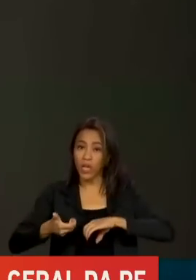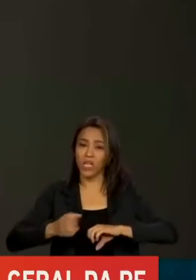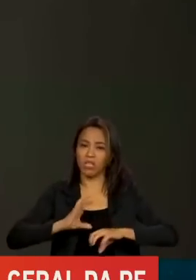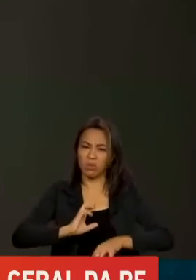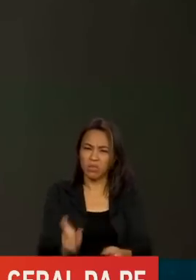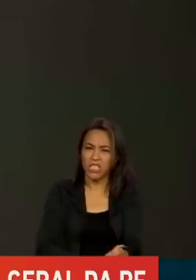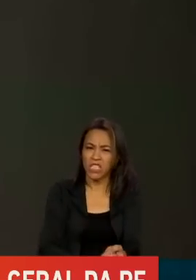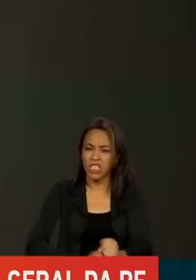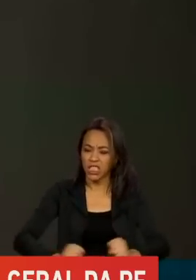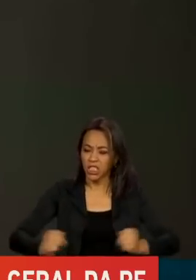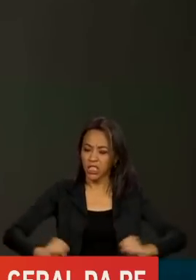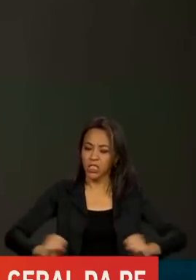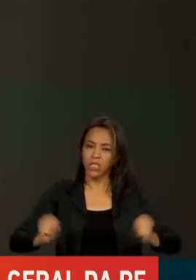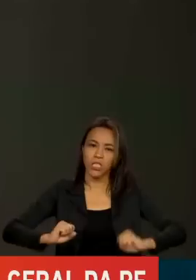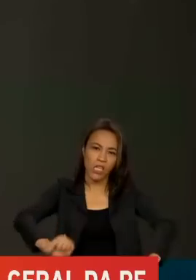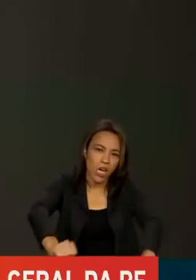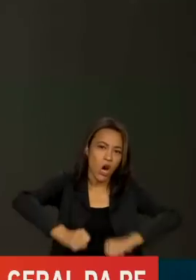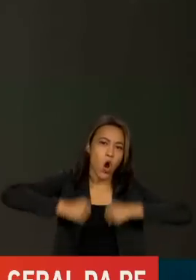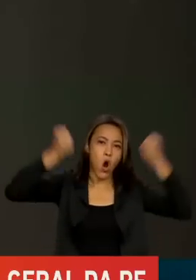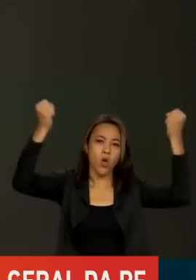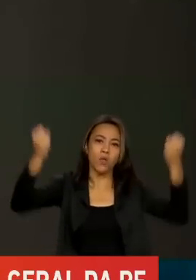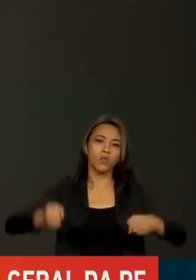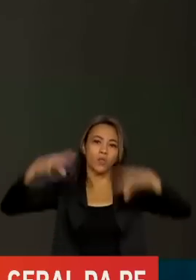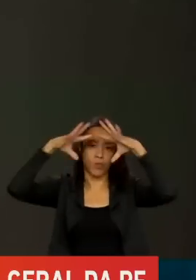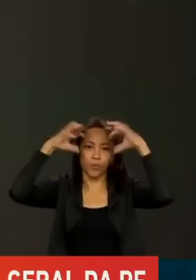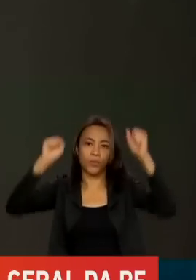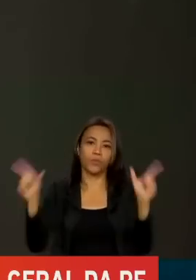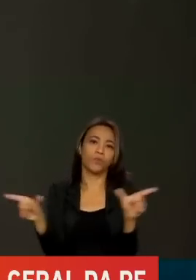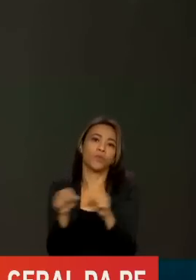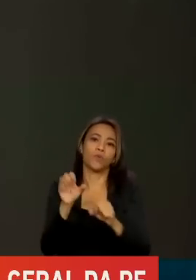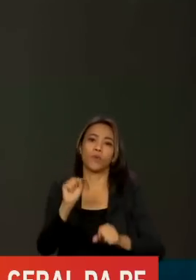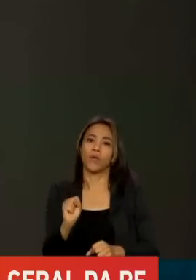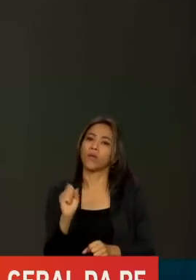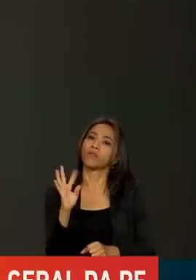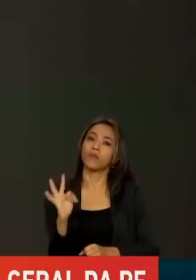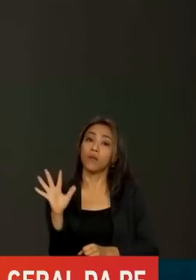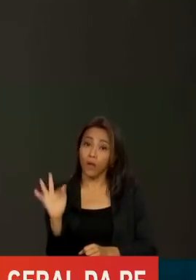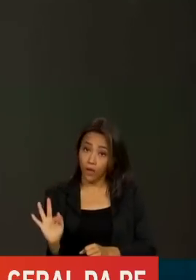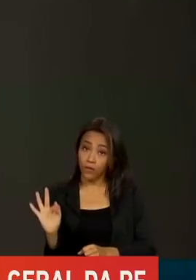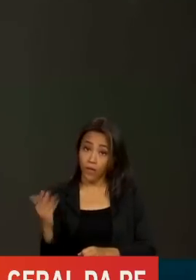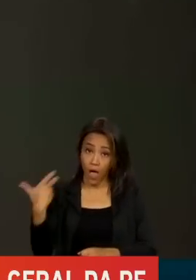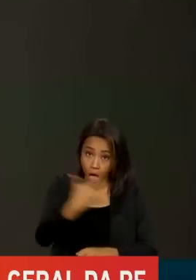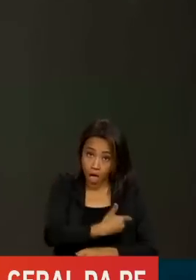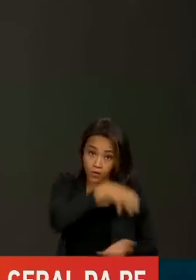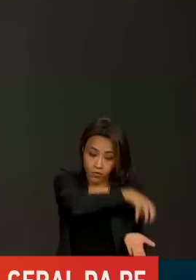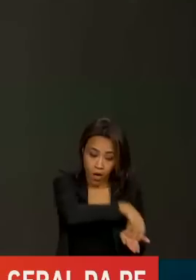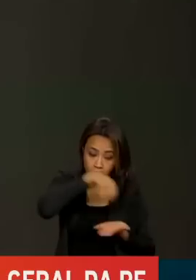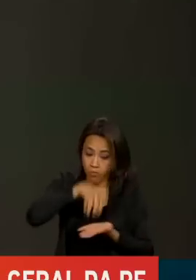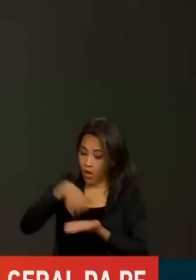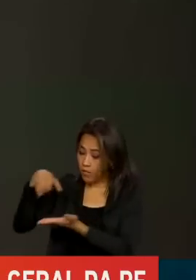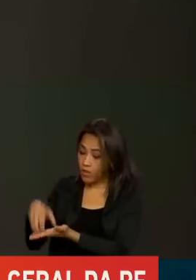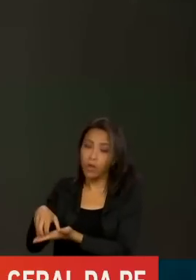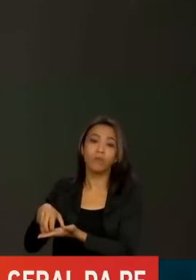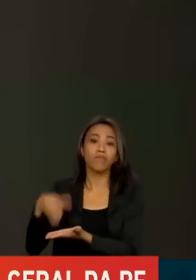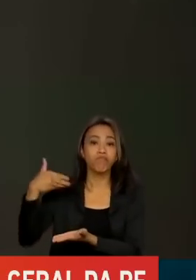e ódio é no Supremo Tribunal Federal mas as instituições elas não são feitas é só